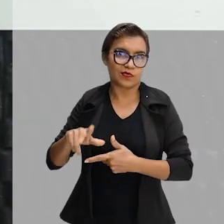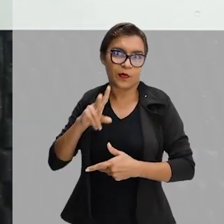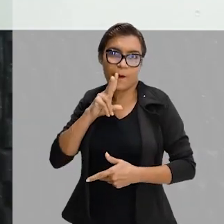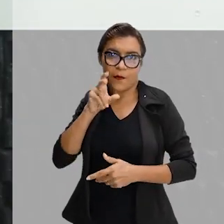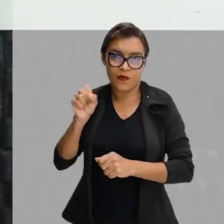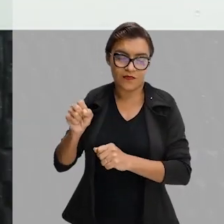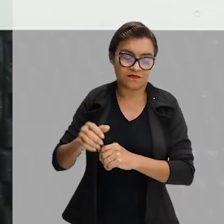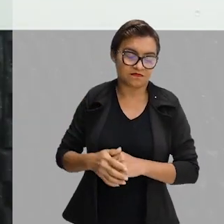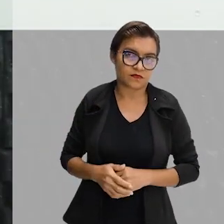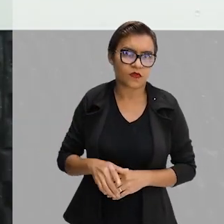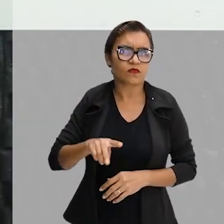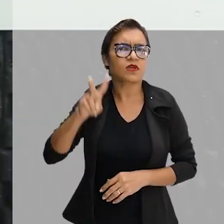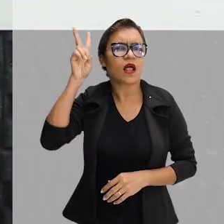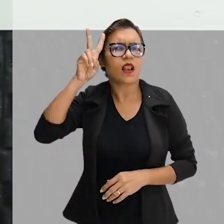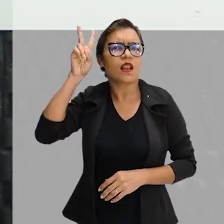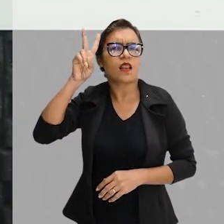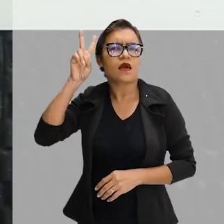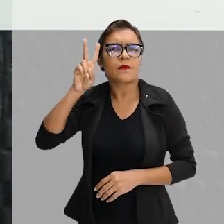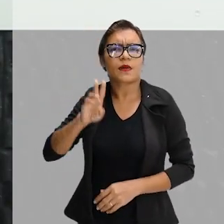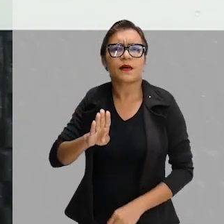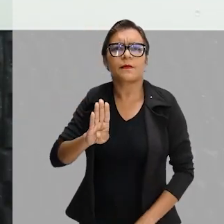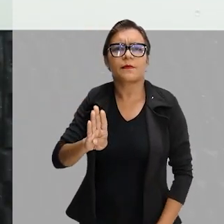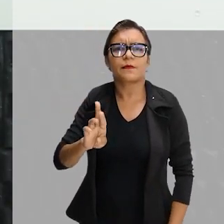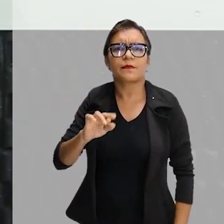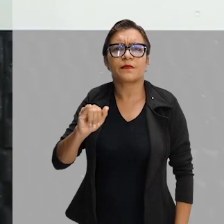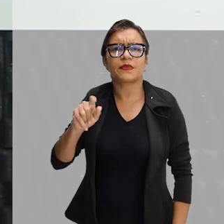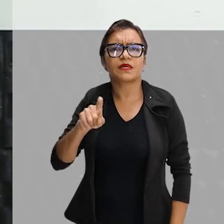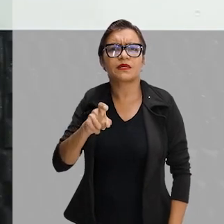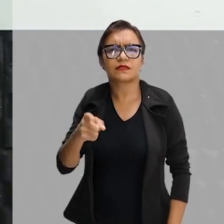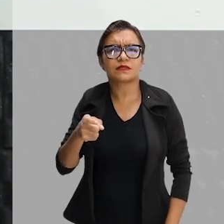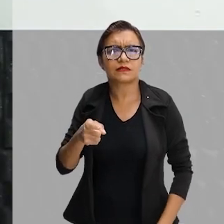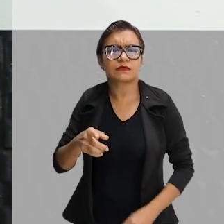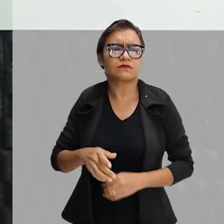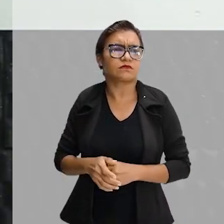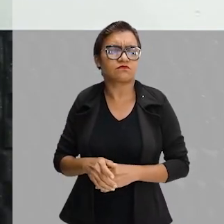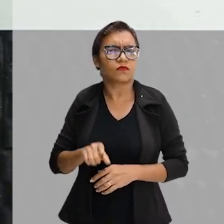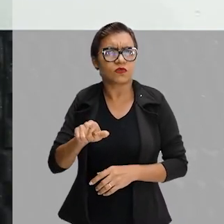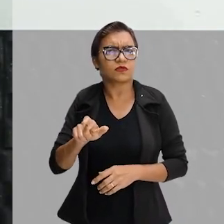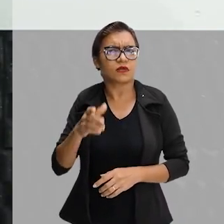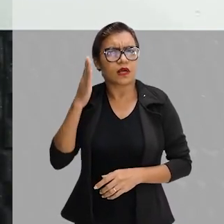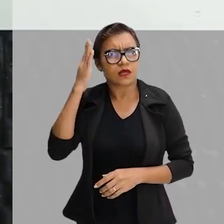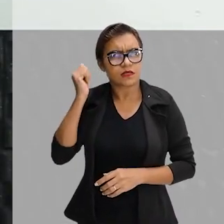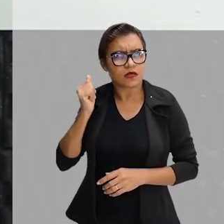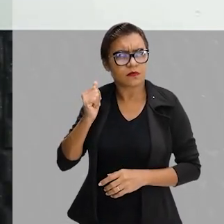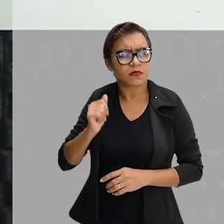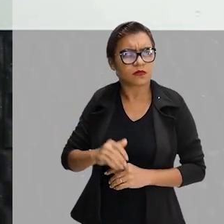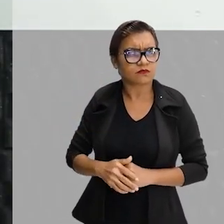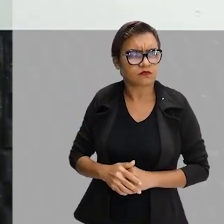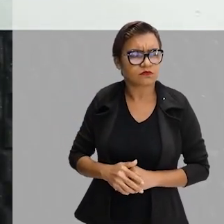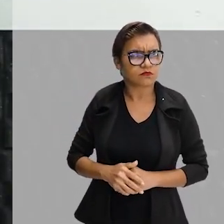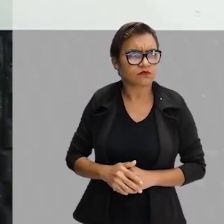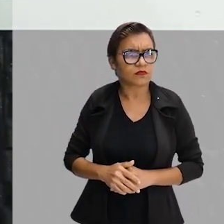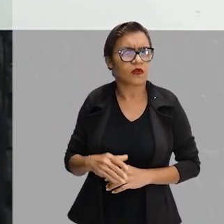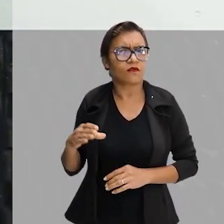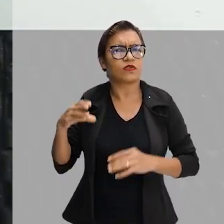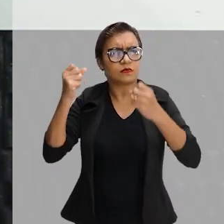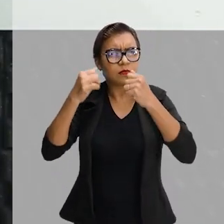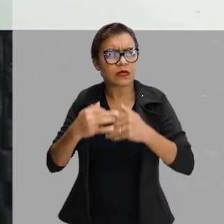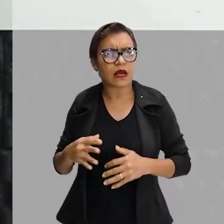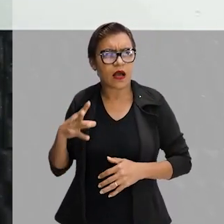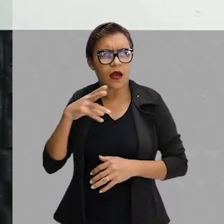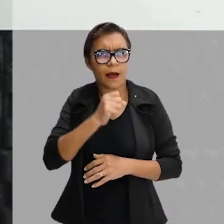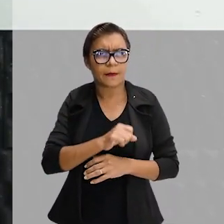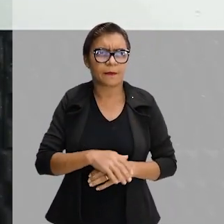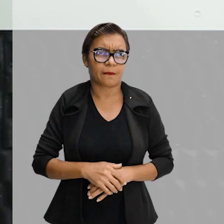quando falavam de BRICS? Já ouviu esse termo? BRICS? Vou fazer aqui para você uma rápida intervenção. Quando